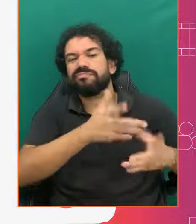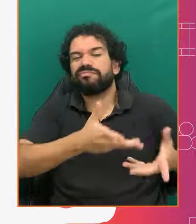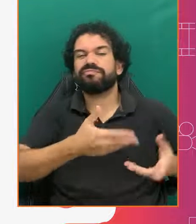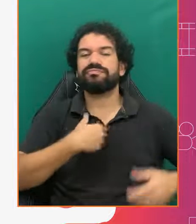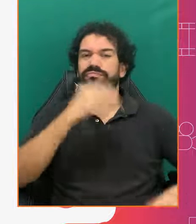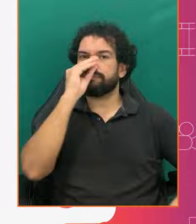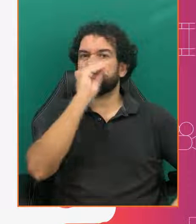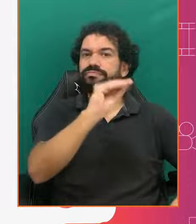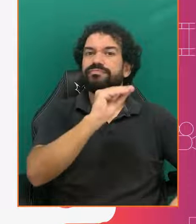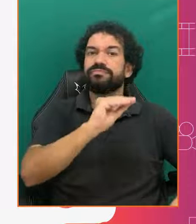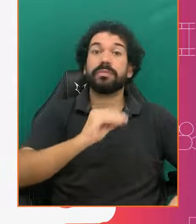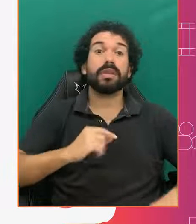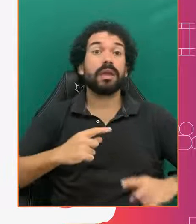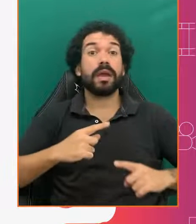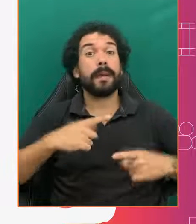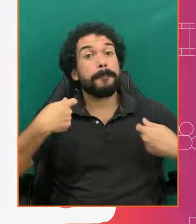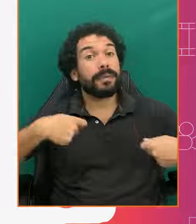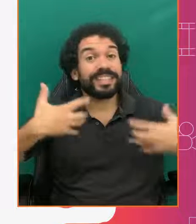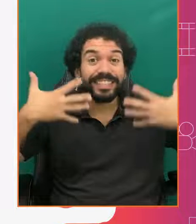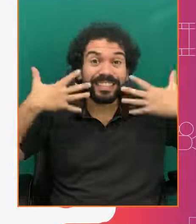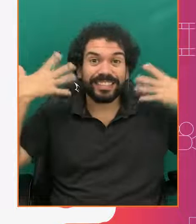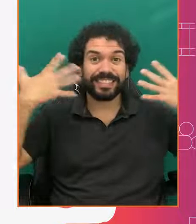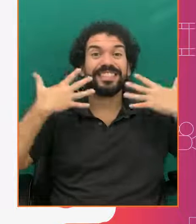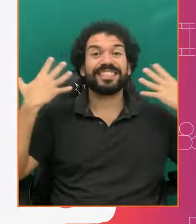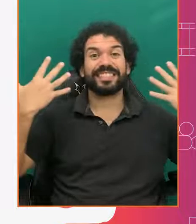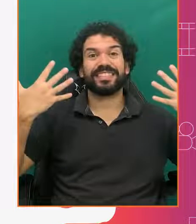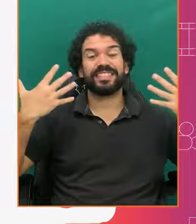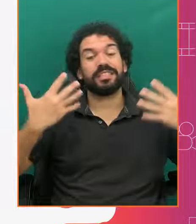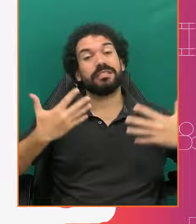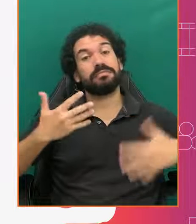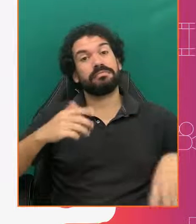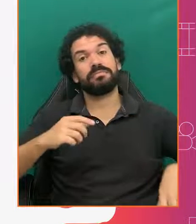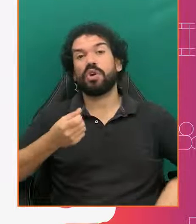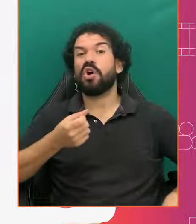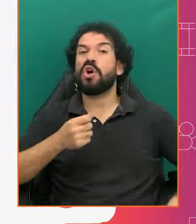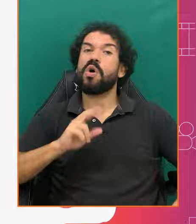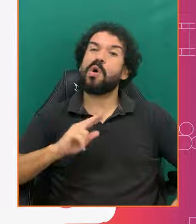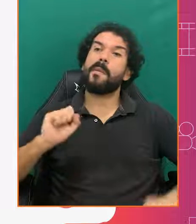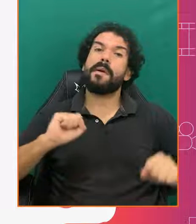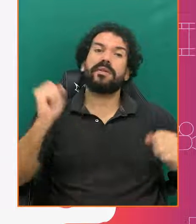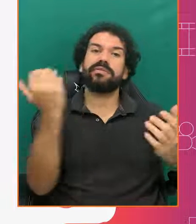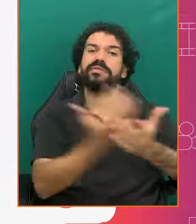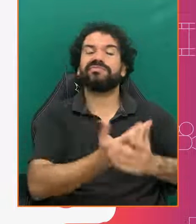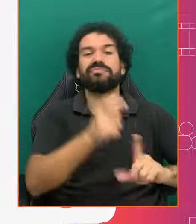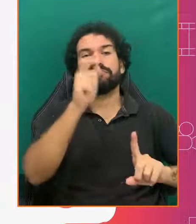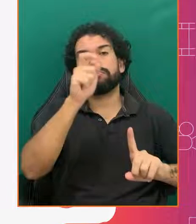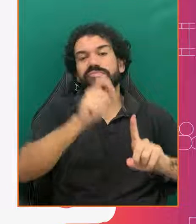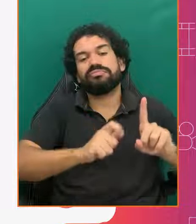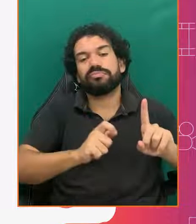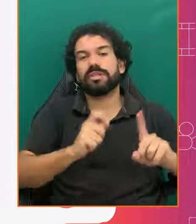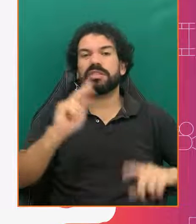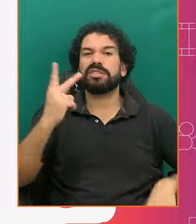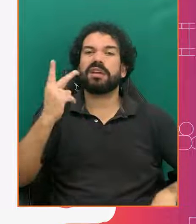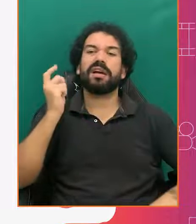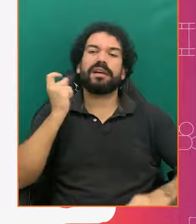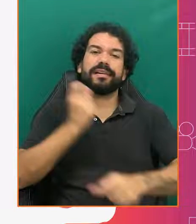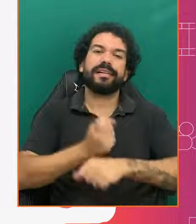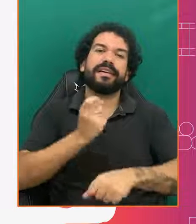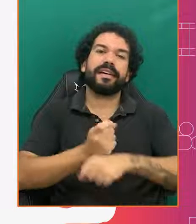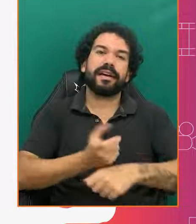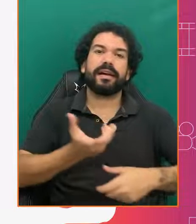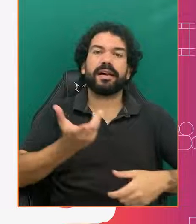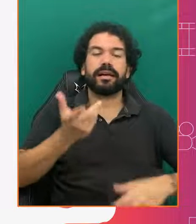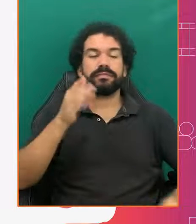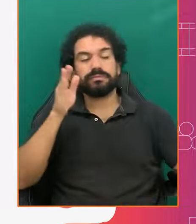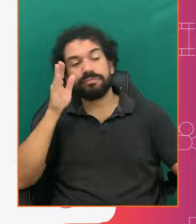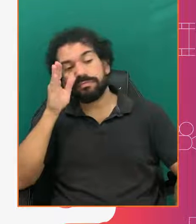está fazendo. Ele precisa ter carisma, ou então vai ser um personagem, uma história